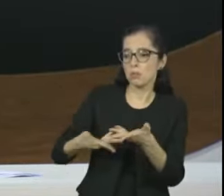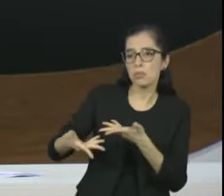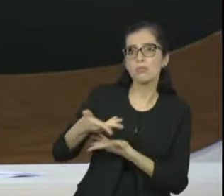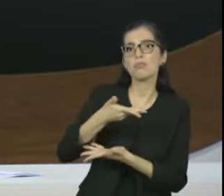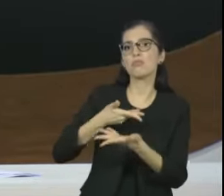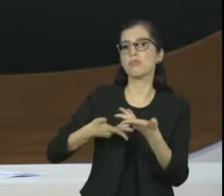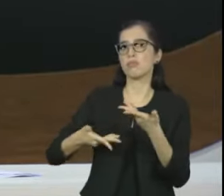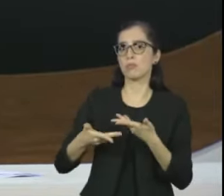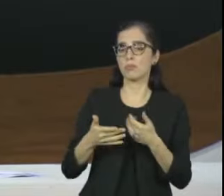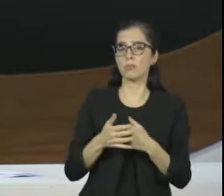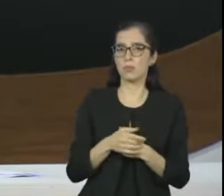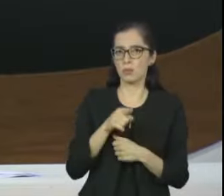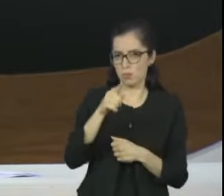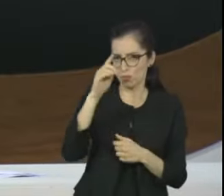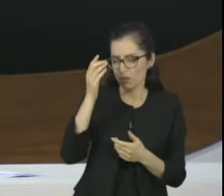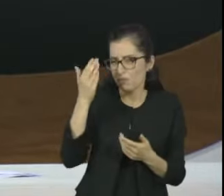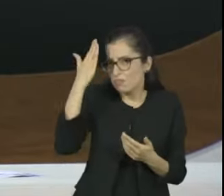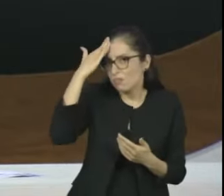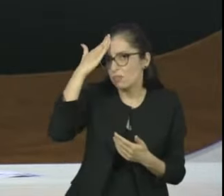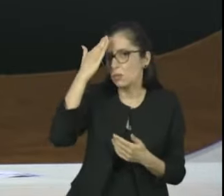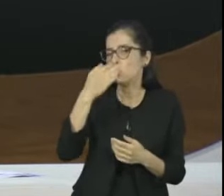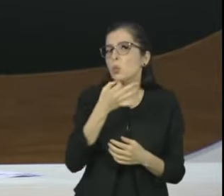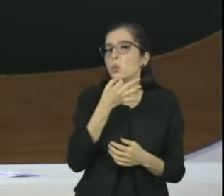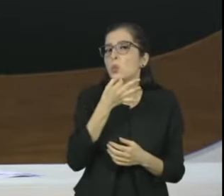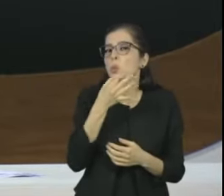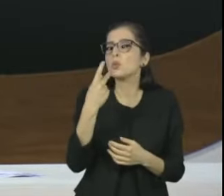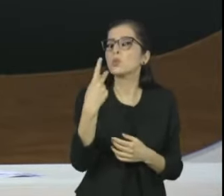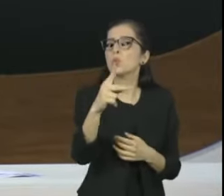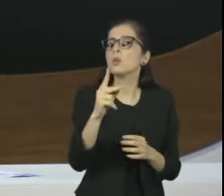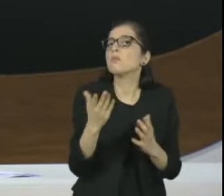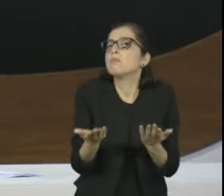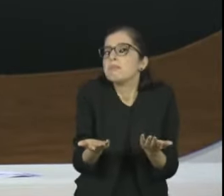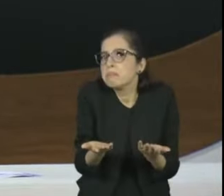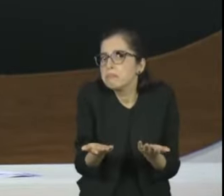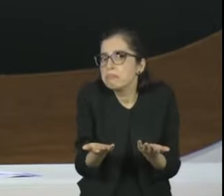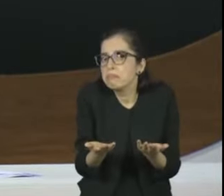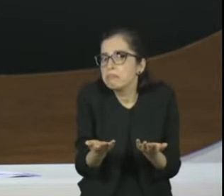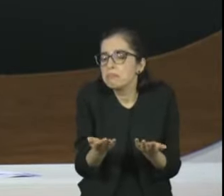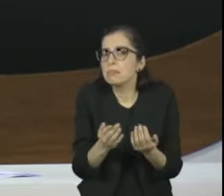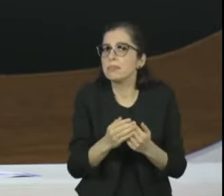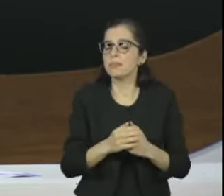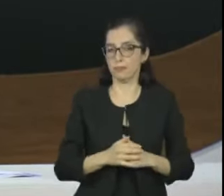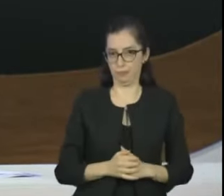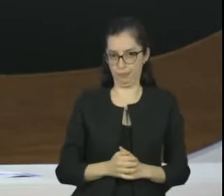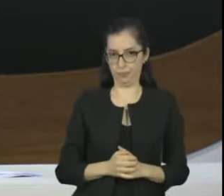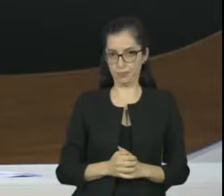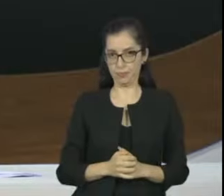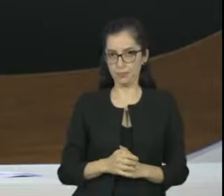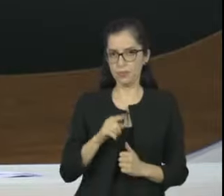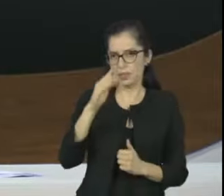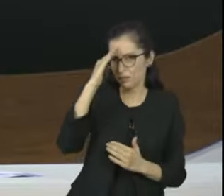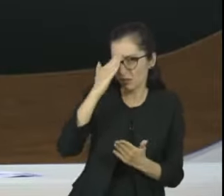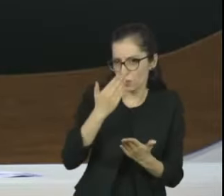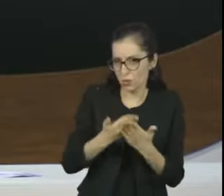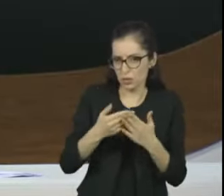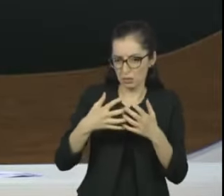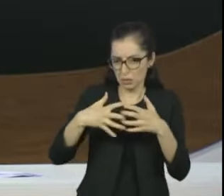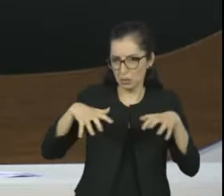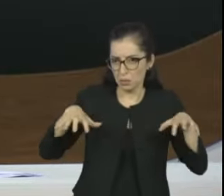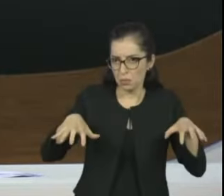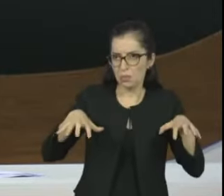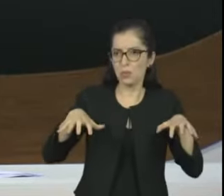maneira muito ativa o senhor acha que esta ver essa faceta mais